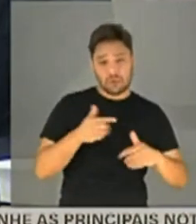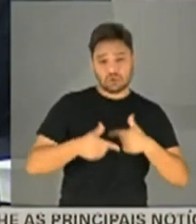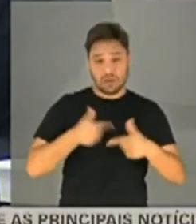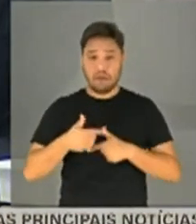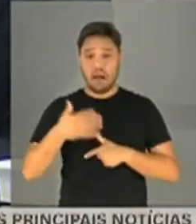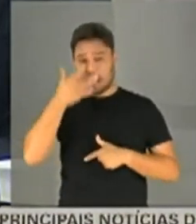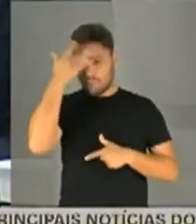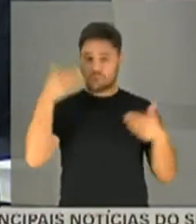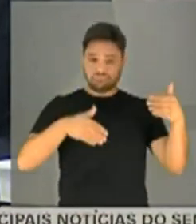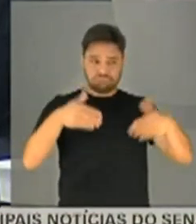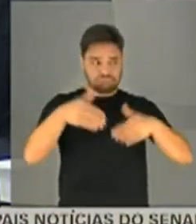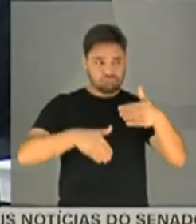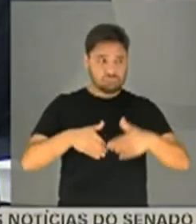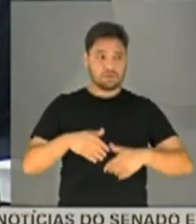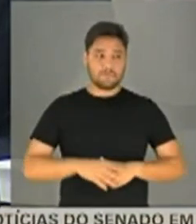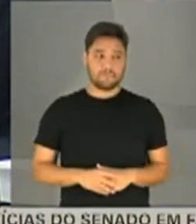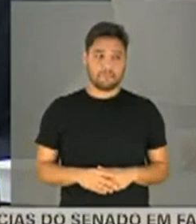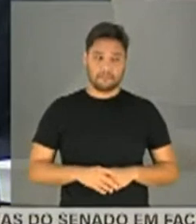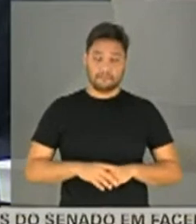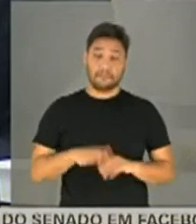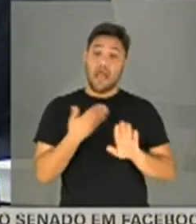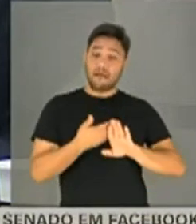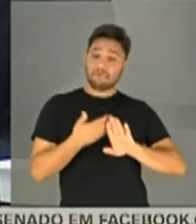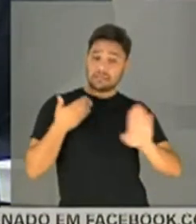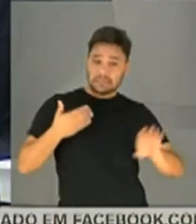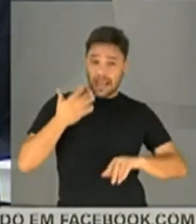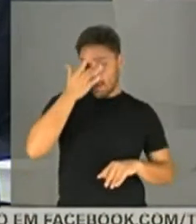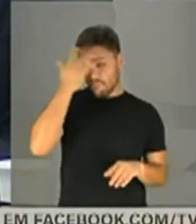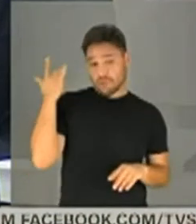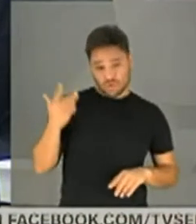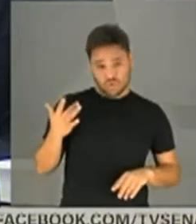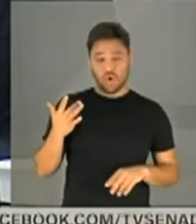pessoas trabalhando, afastar